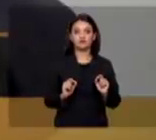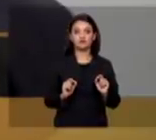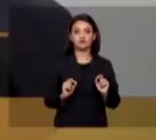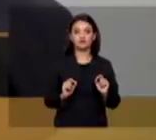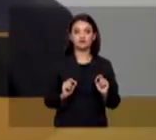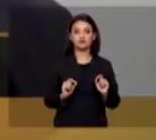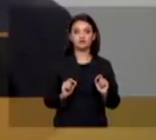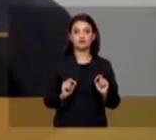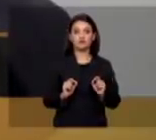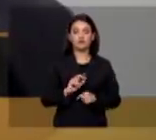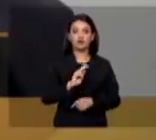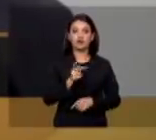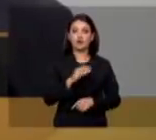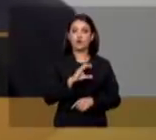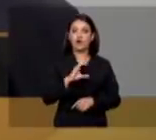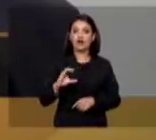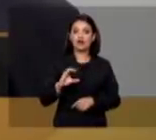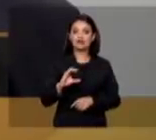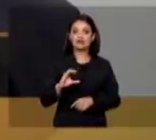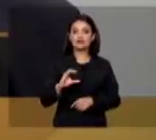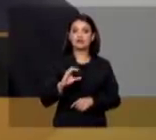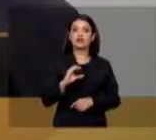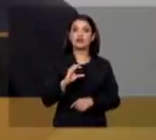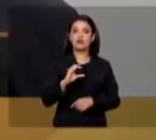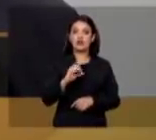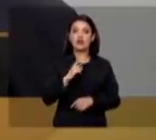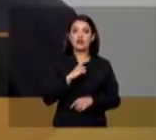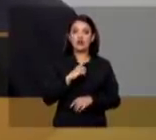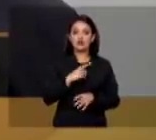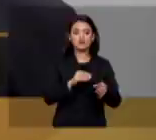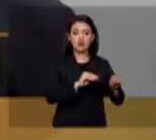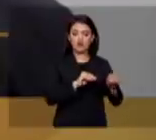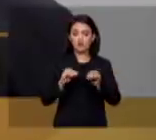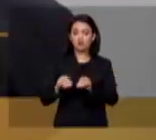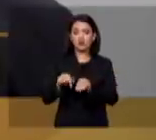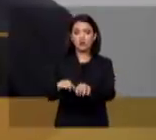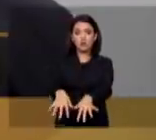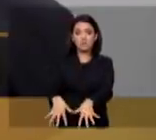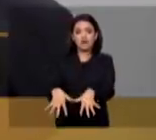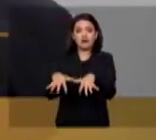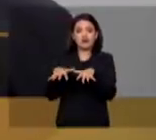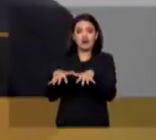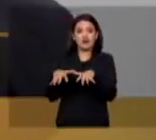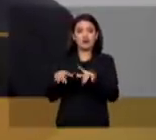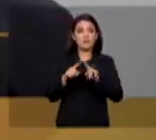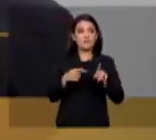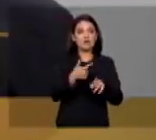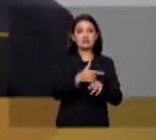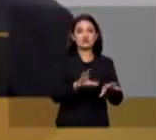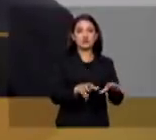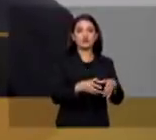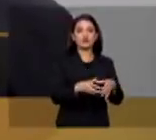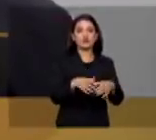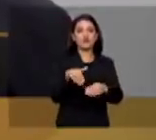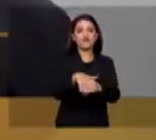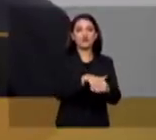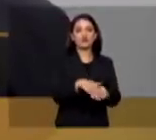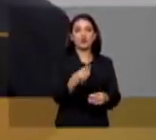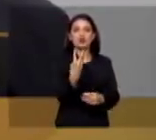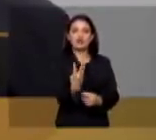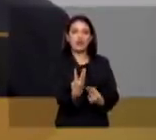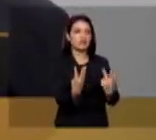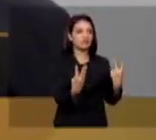HC fosse afetado ao plenário. E por 3-2, a